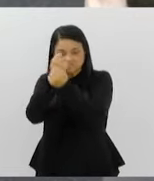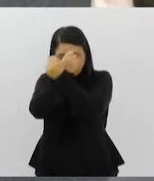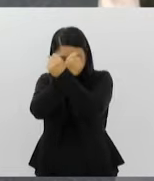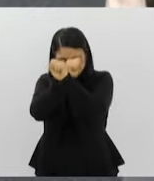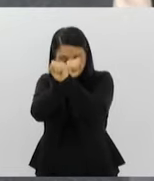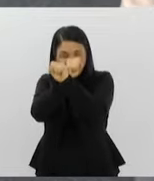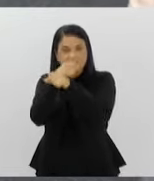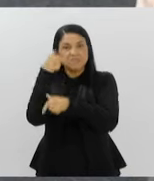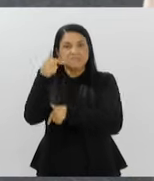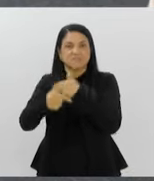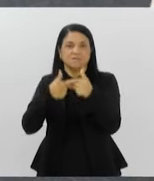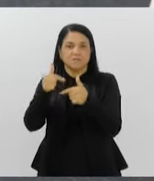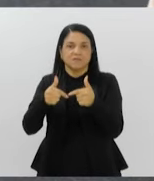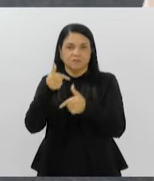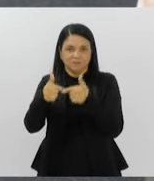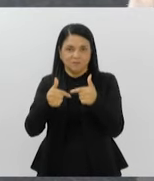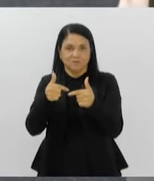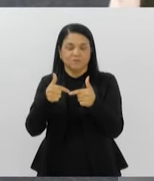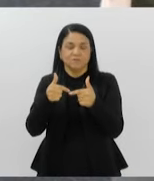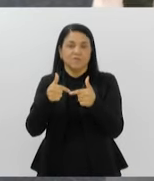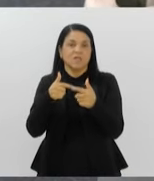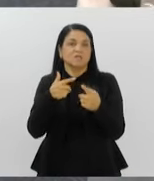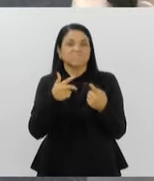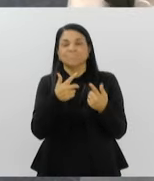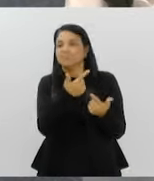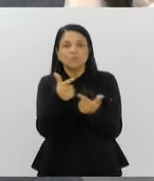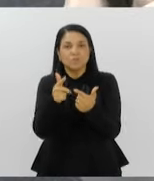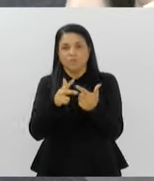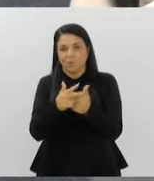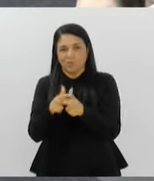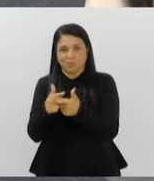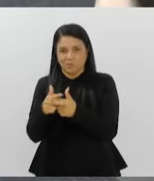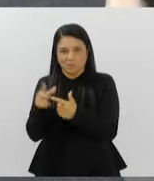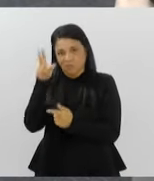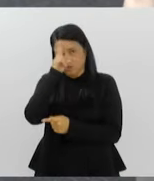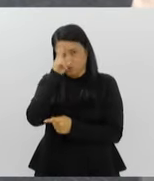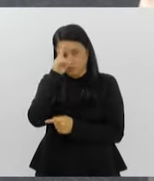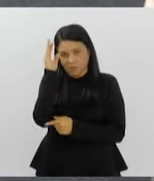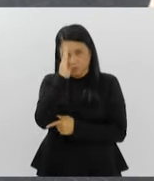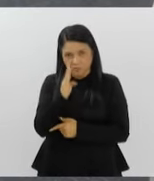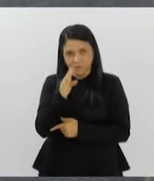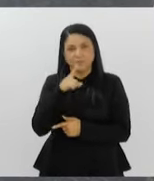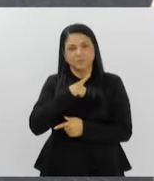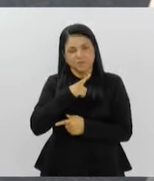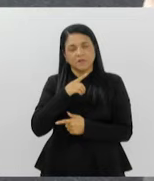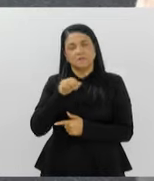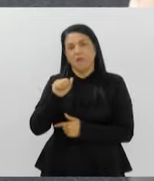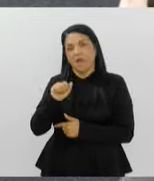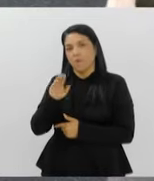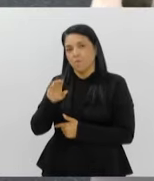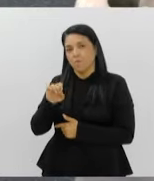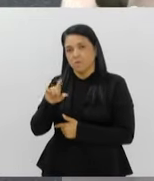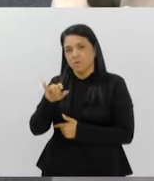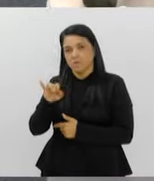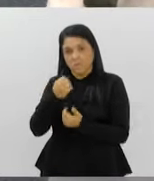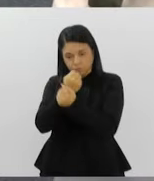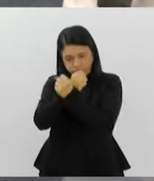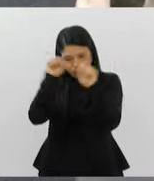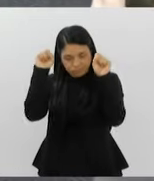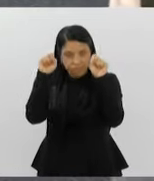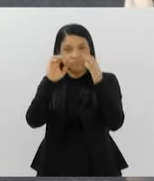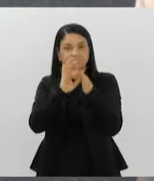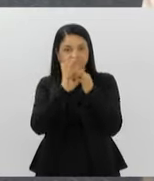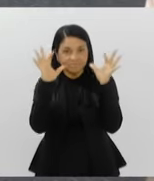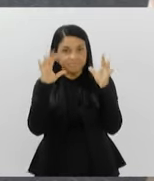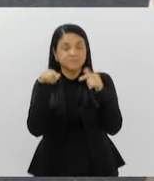não foi reparada na história do nosso país. É bem verdade que a gente fala de uma abolição, é bem verdade que a gente fala e